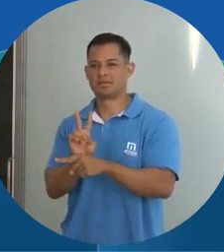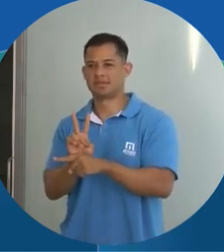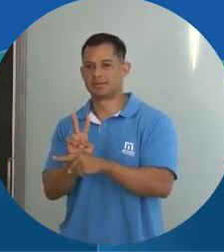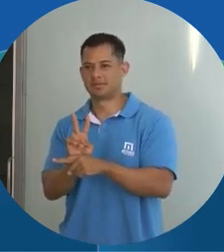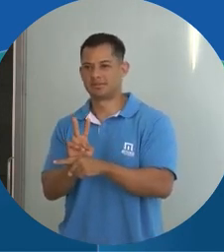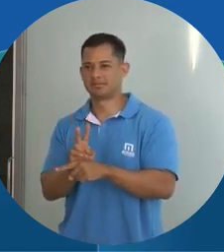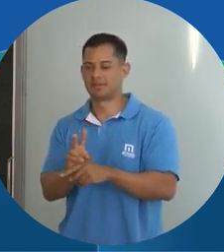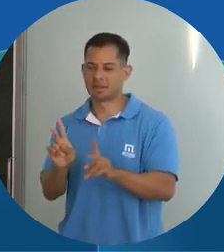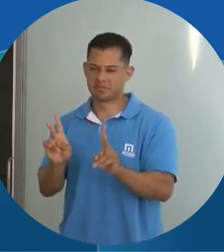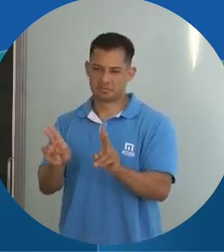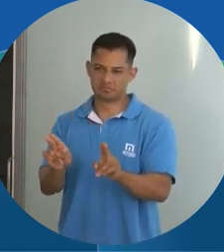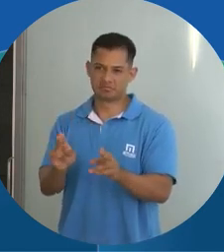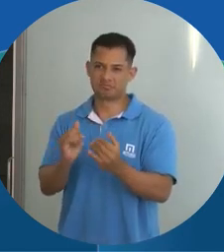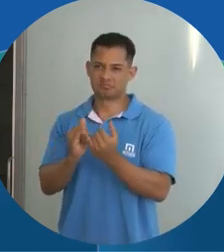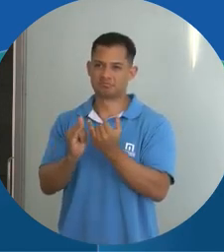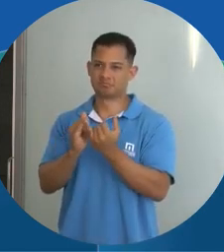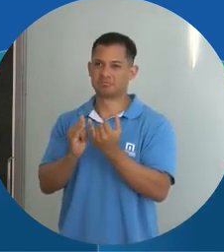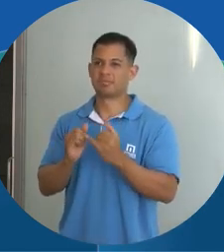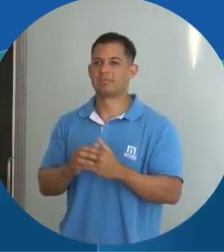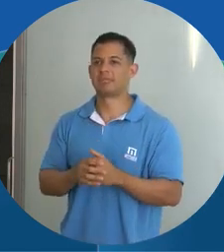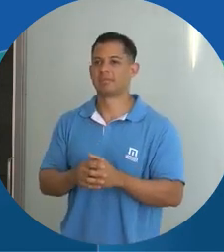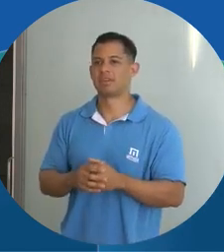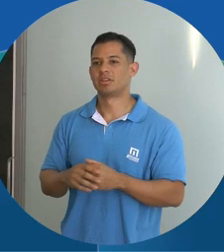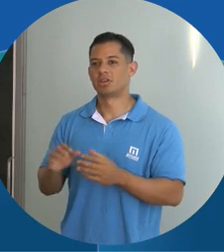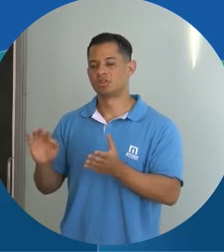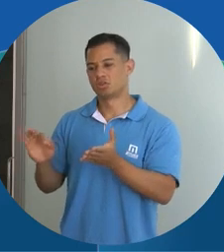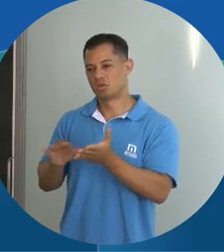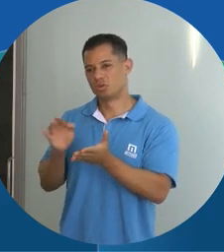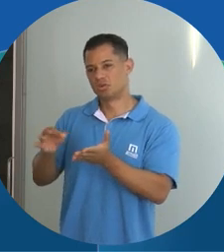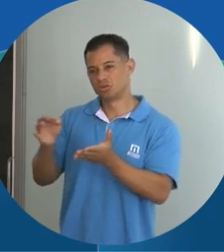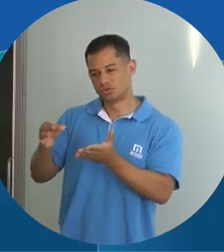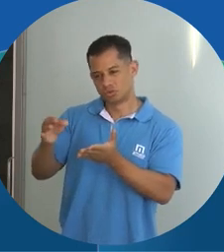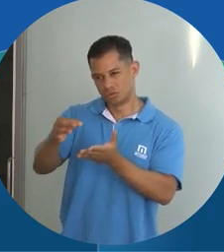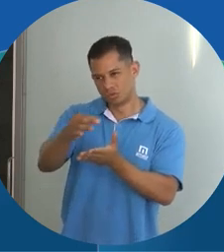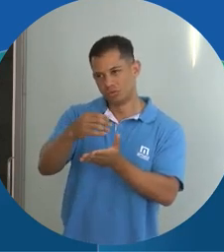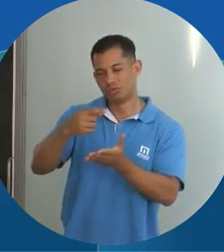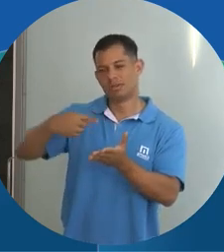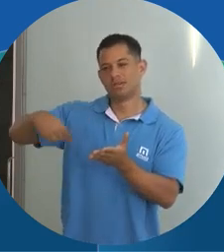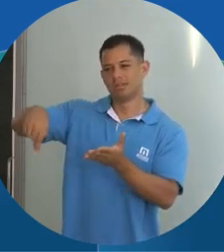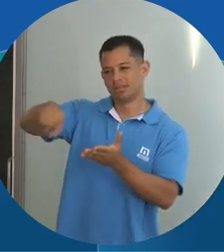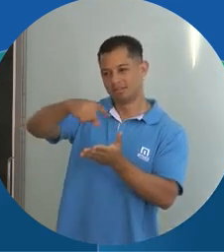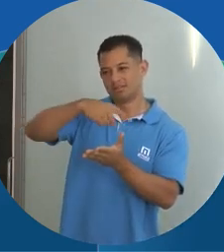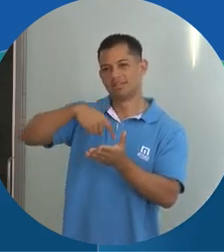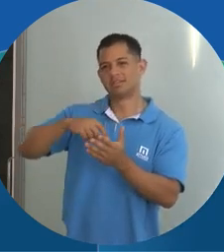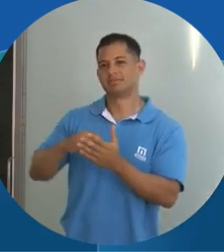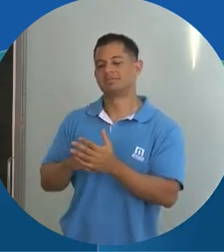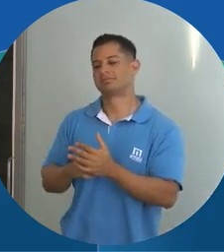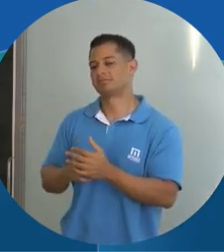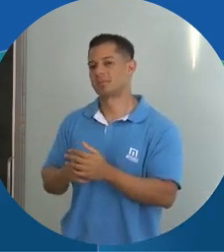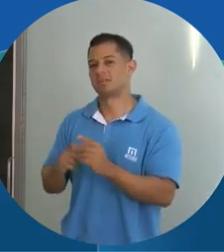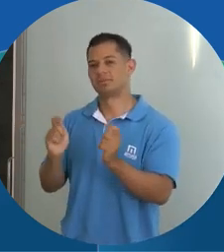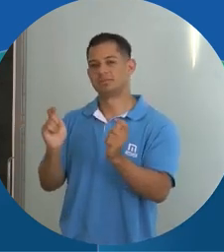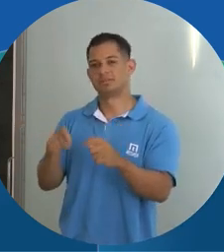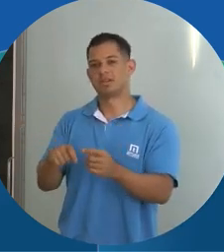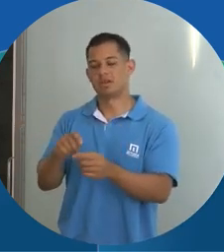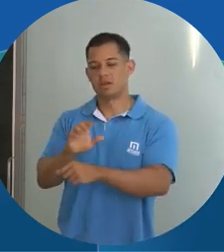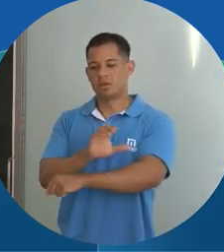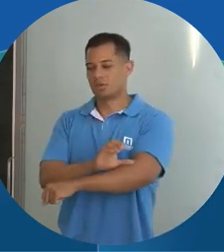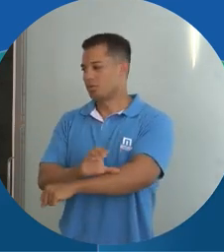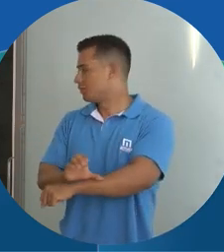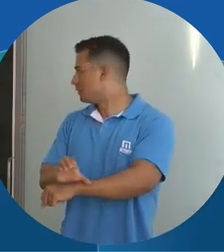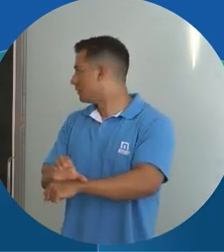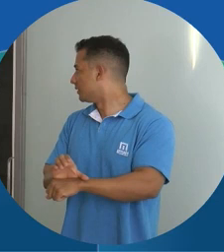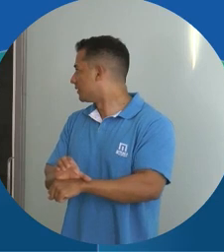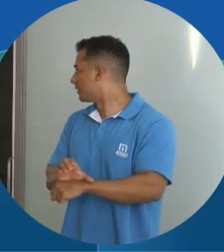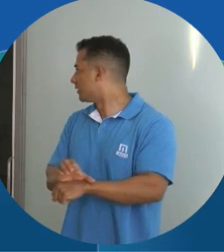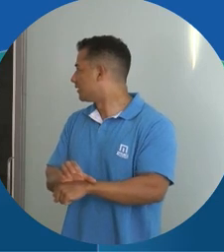parecido. Então, a gente costura todas as bielas aqui nessa região para poder o concreto, né,